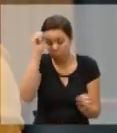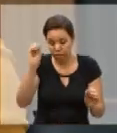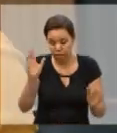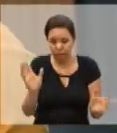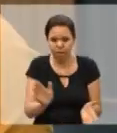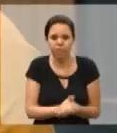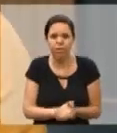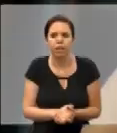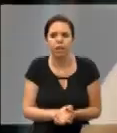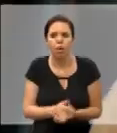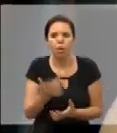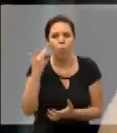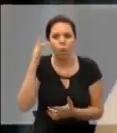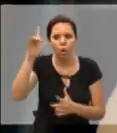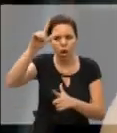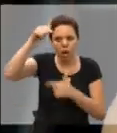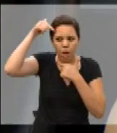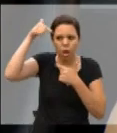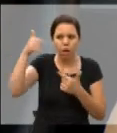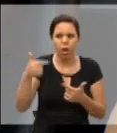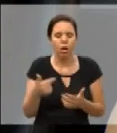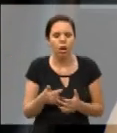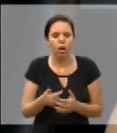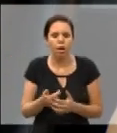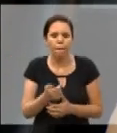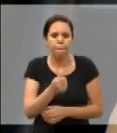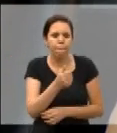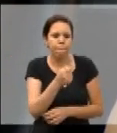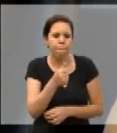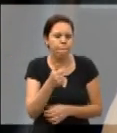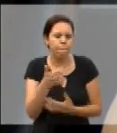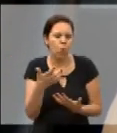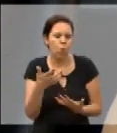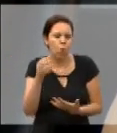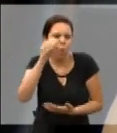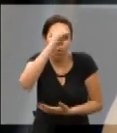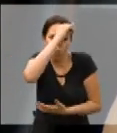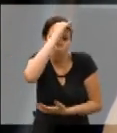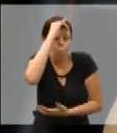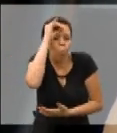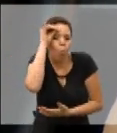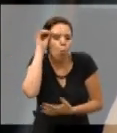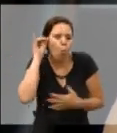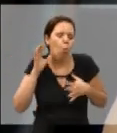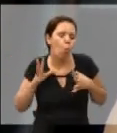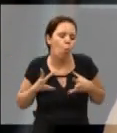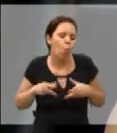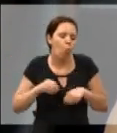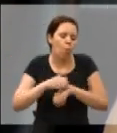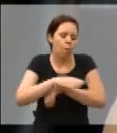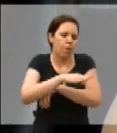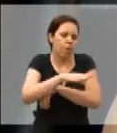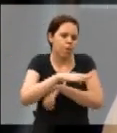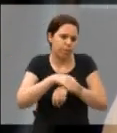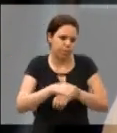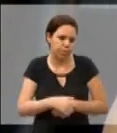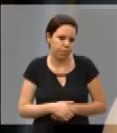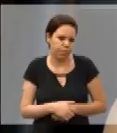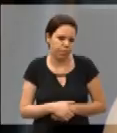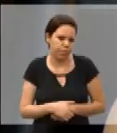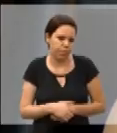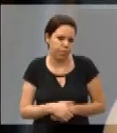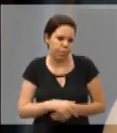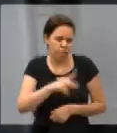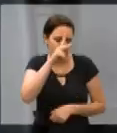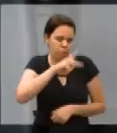Mas eu acho que esse personagem, ele é um pouco mais puro, passa essa pureza, né, pelo